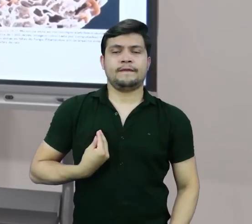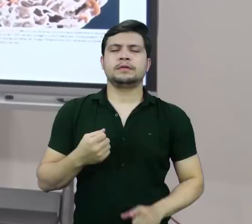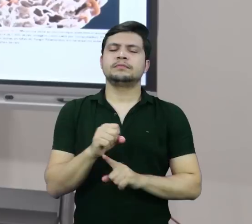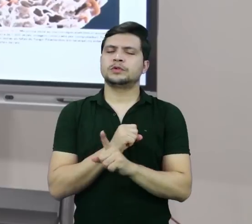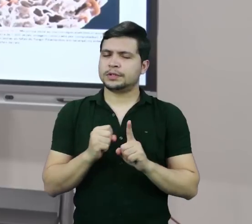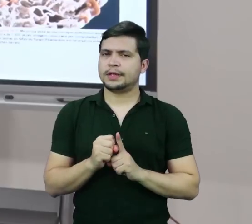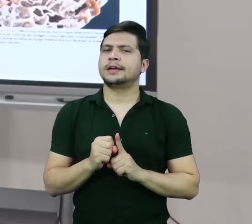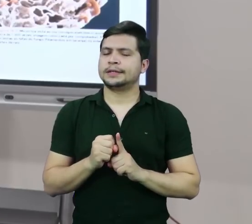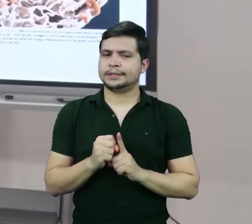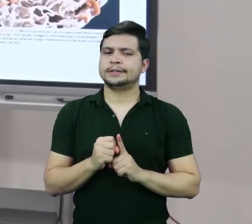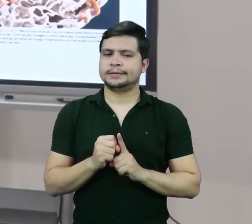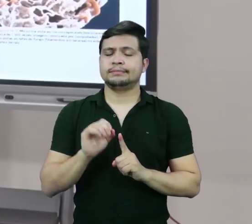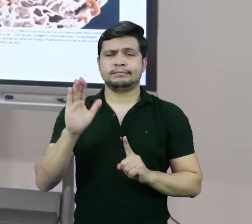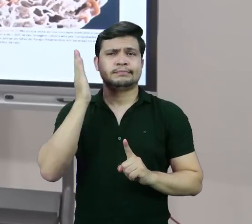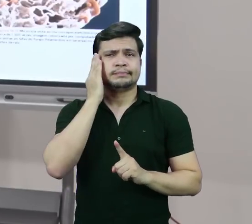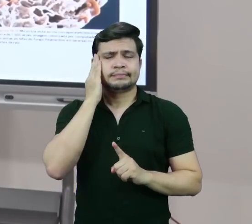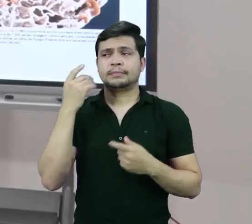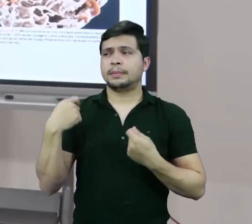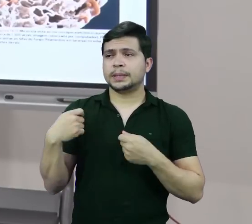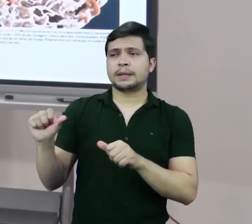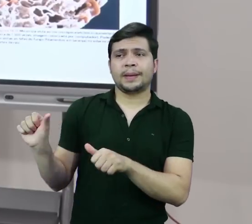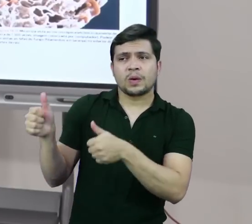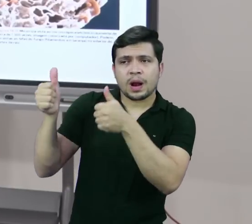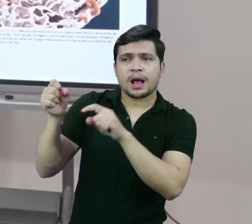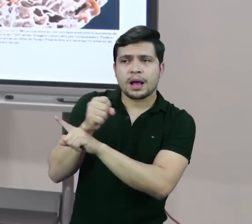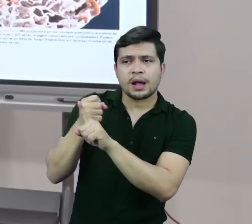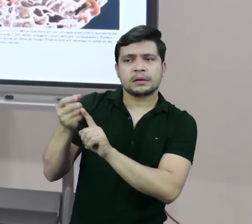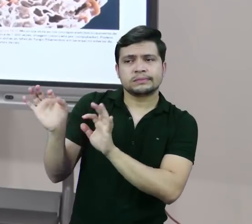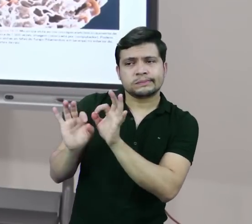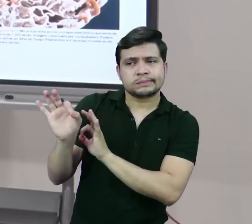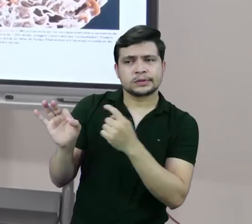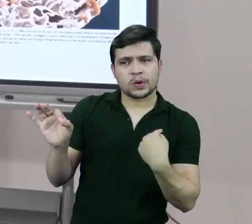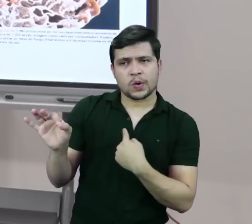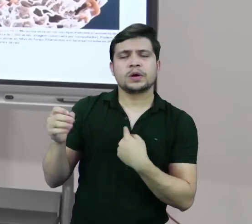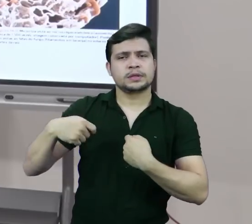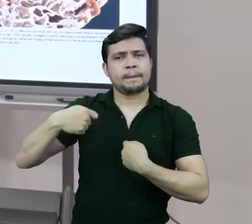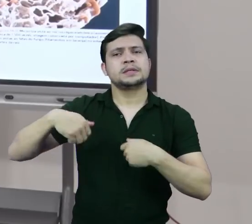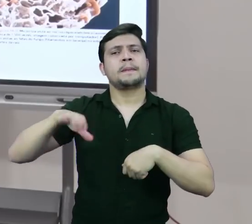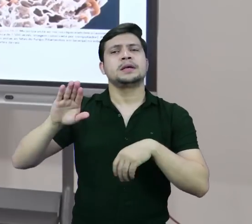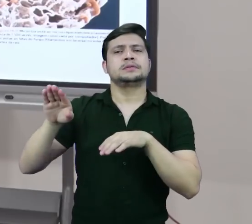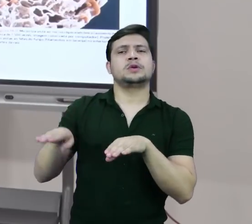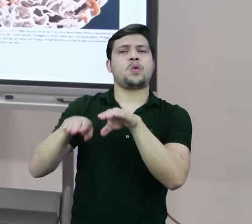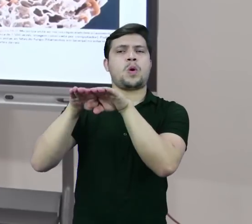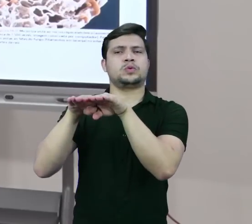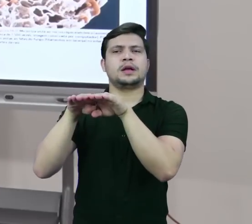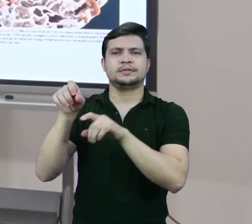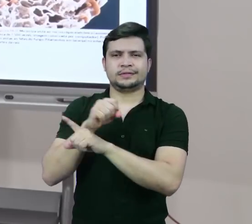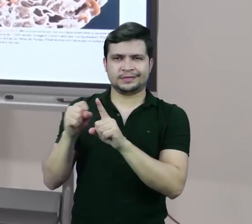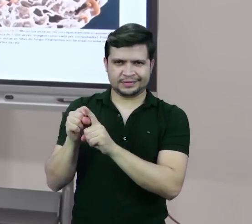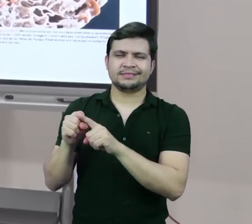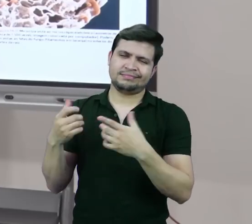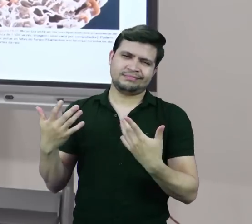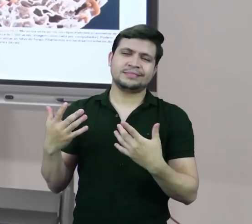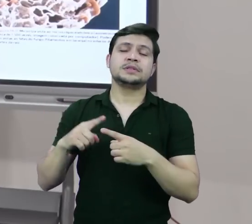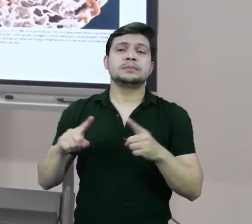sociedade. Ainda que a gente precise, né, melhorar o jeito que a gente vive em sociedade, né, com mais igualdade social,